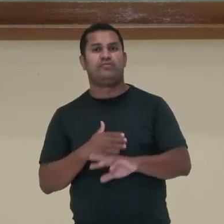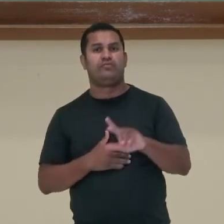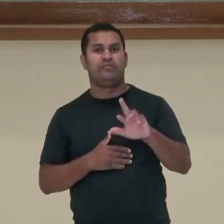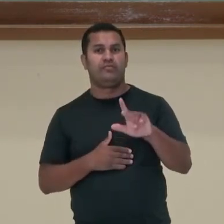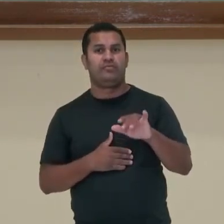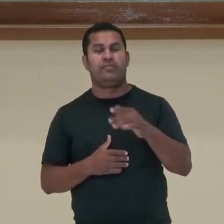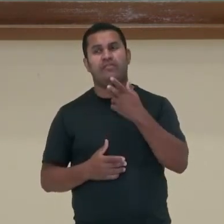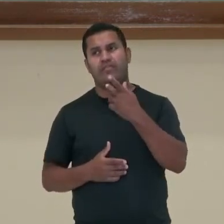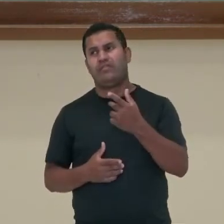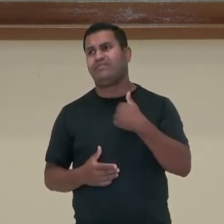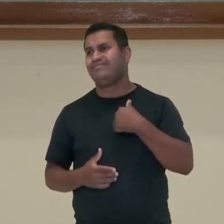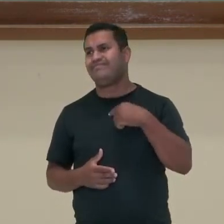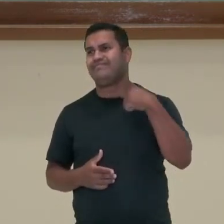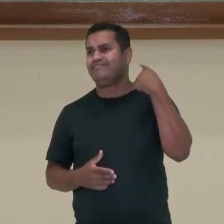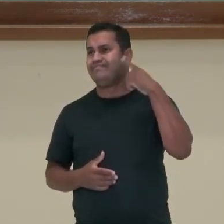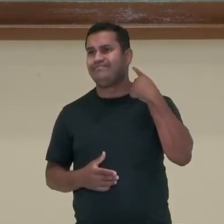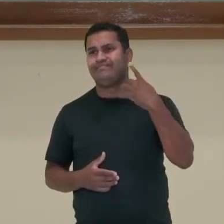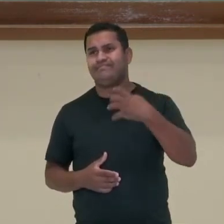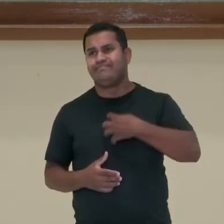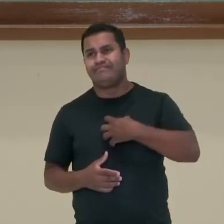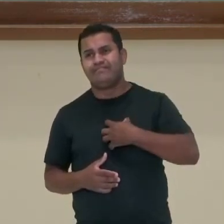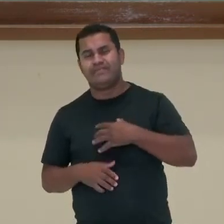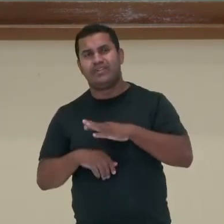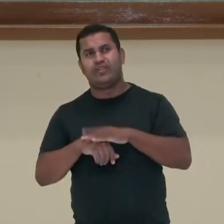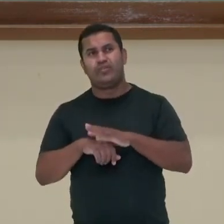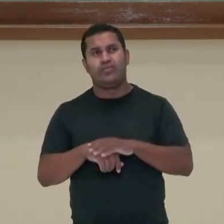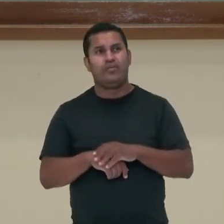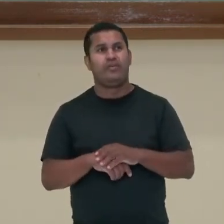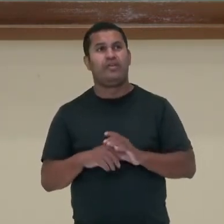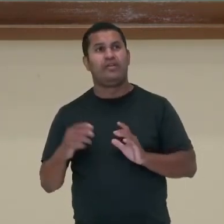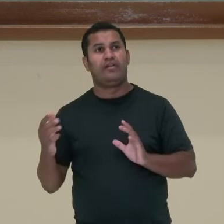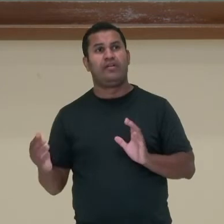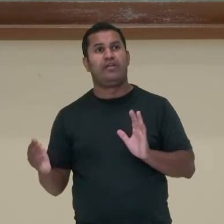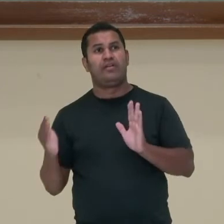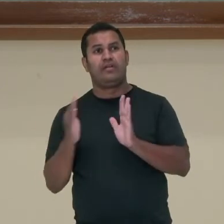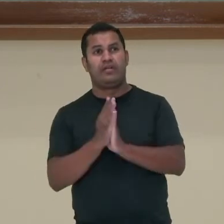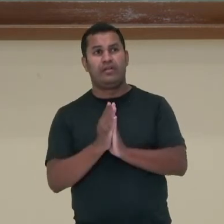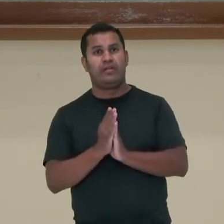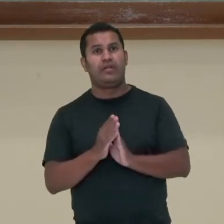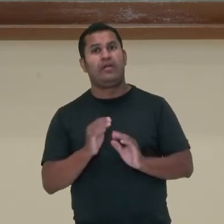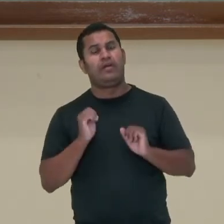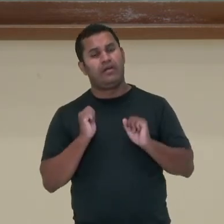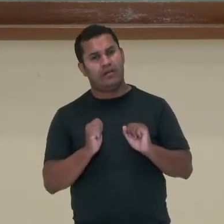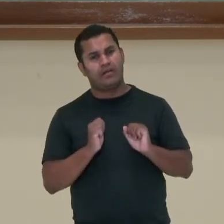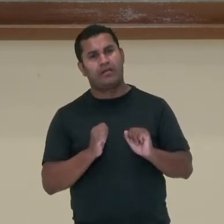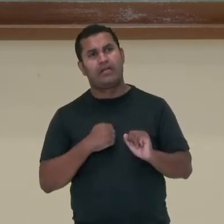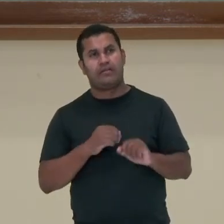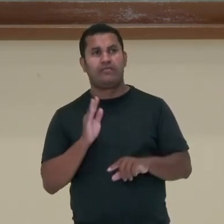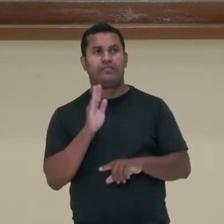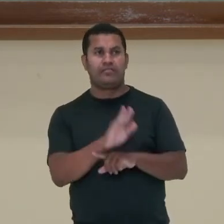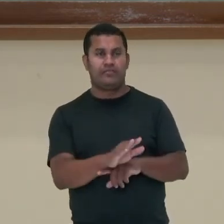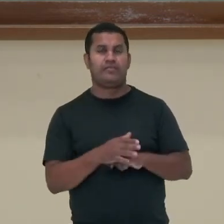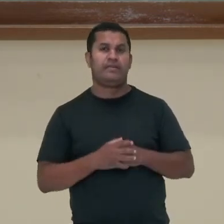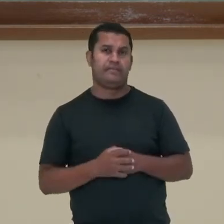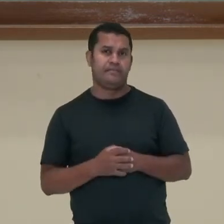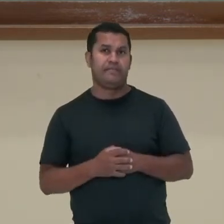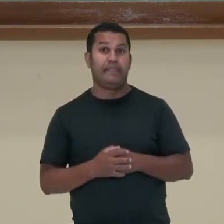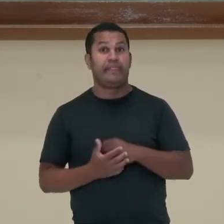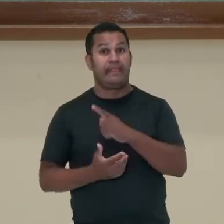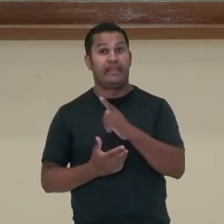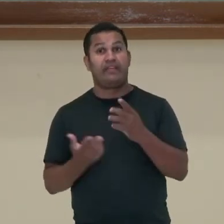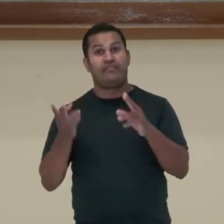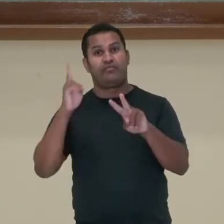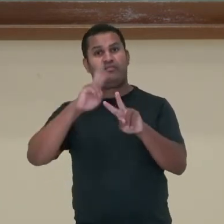internar no hospício, e nesse hospício ele transformou o hospício num ateliê de pintura, inclusive. Lembrando você que Van Gogh ele era